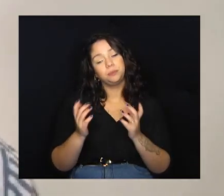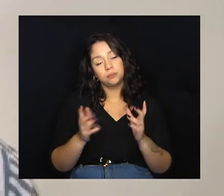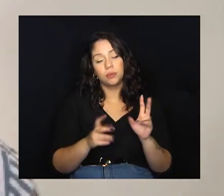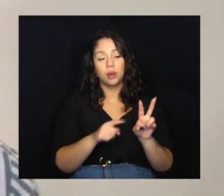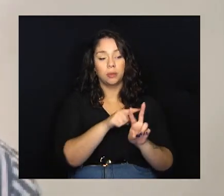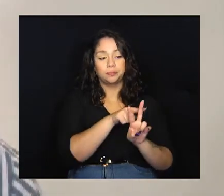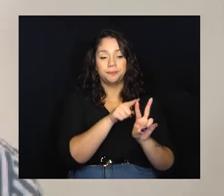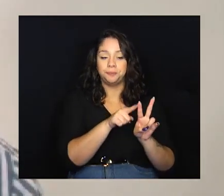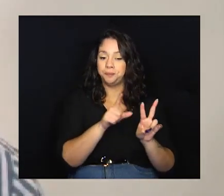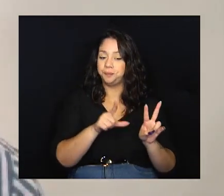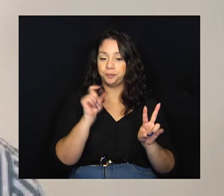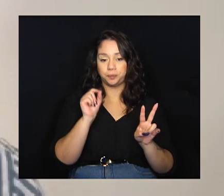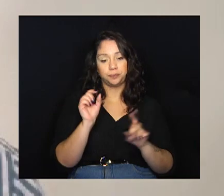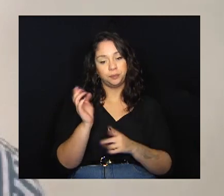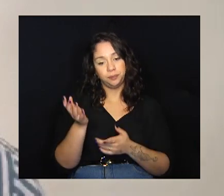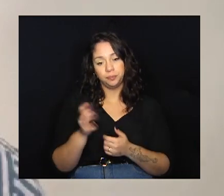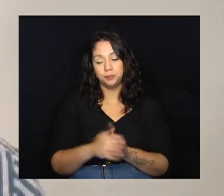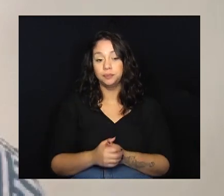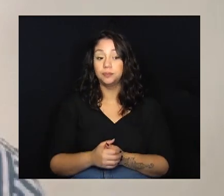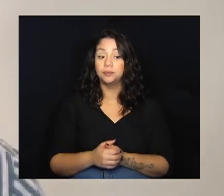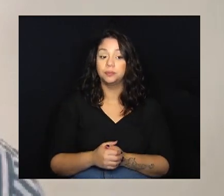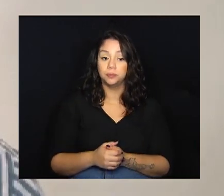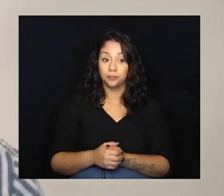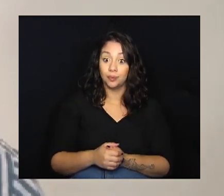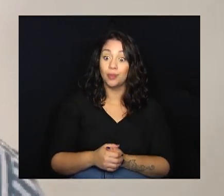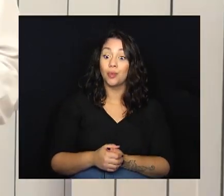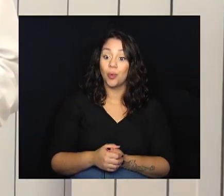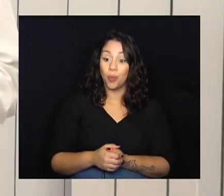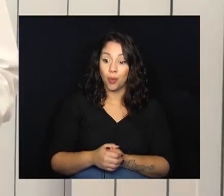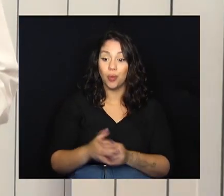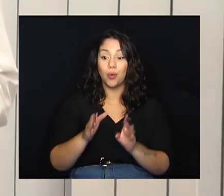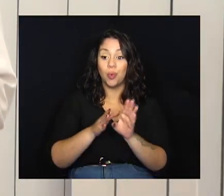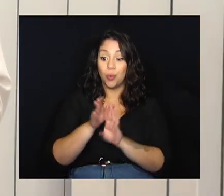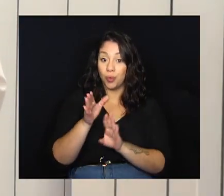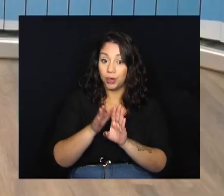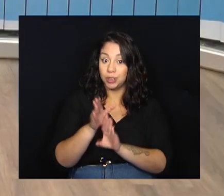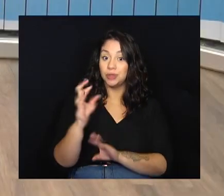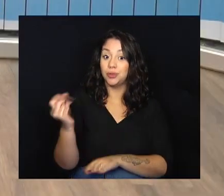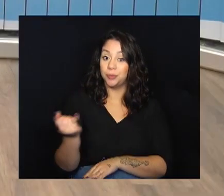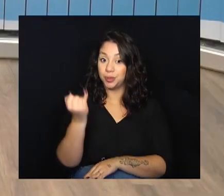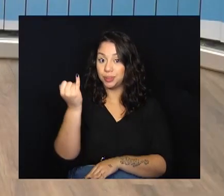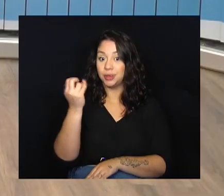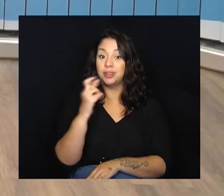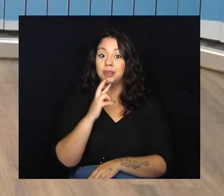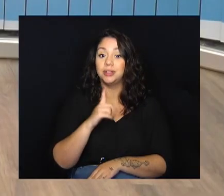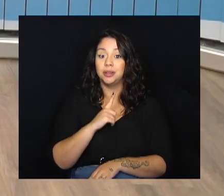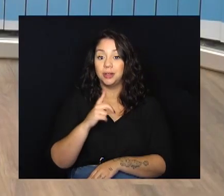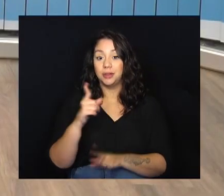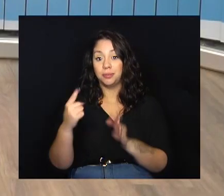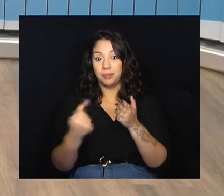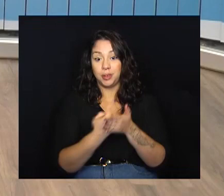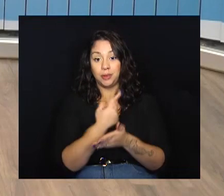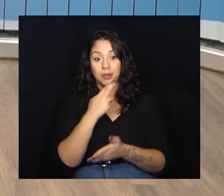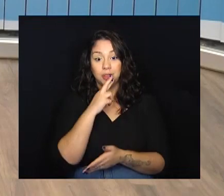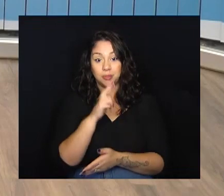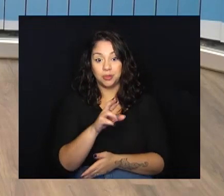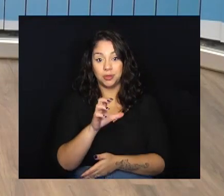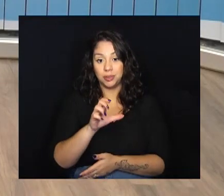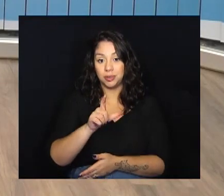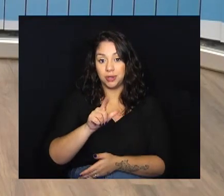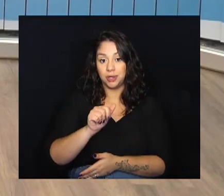essa decisão então orientação importante aí e respondida então a pergunta aqui da Cláudia